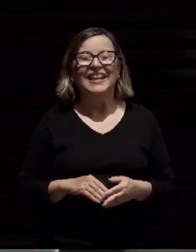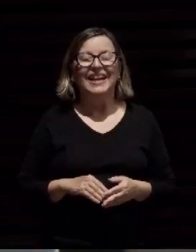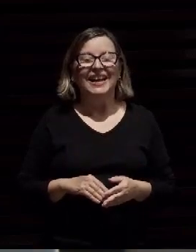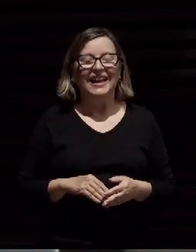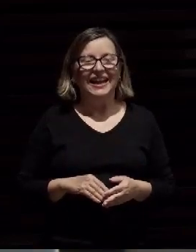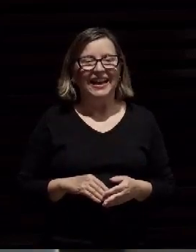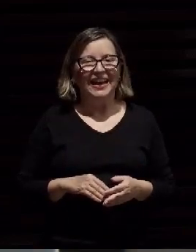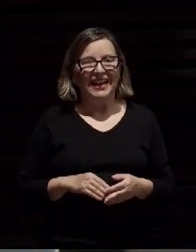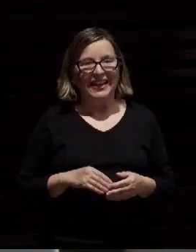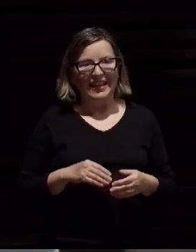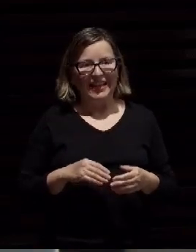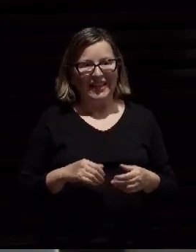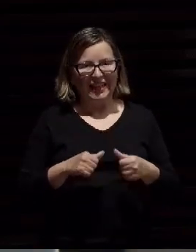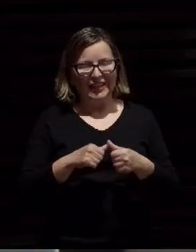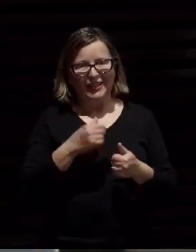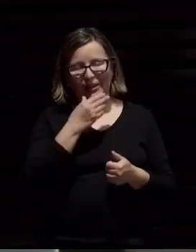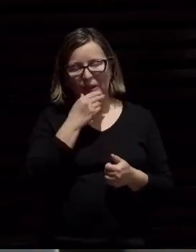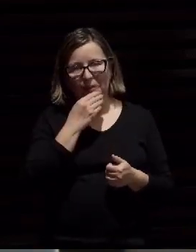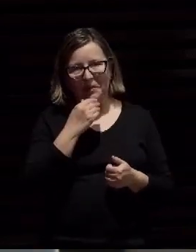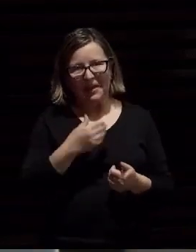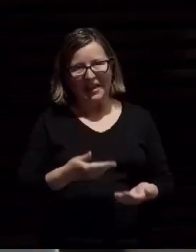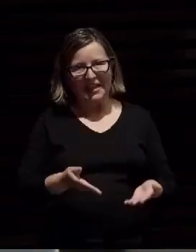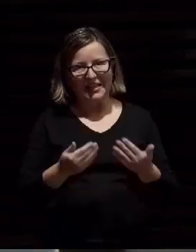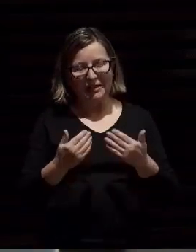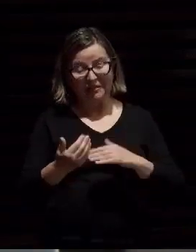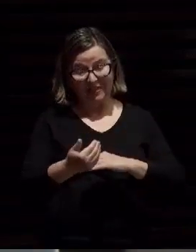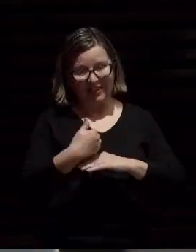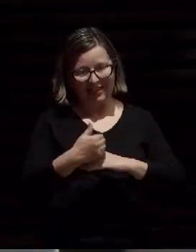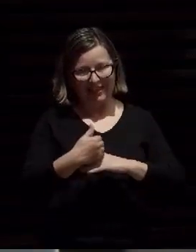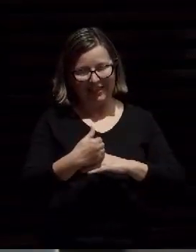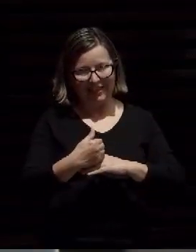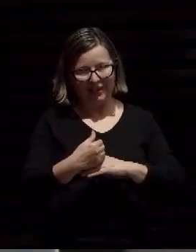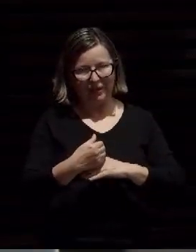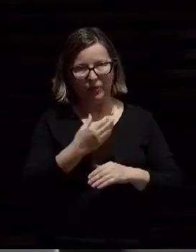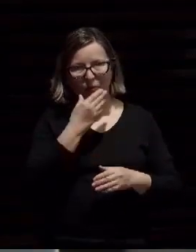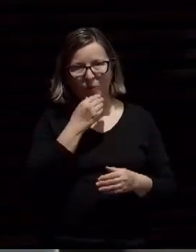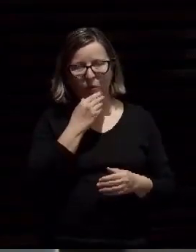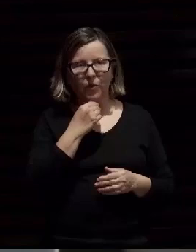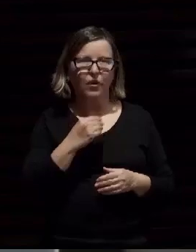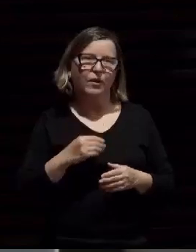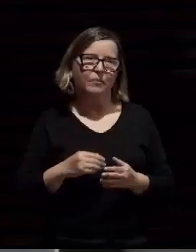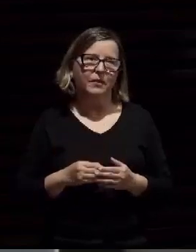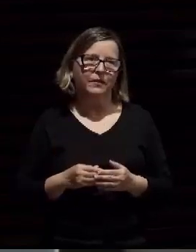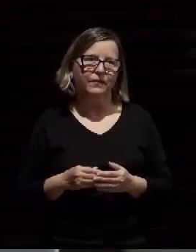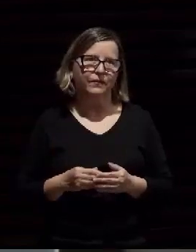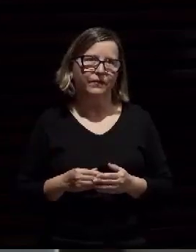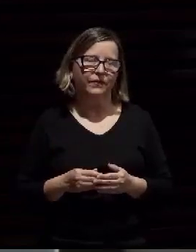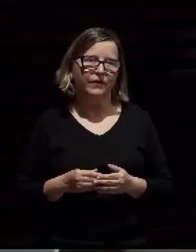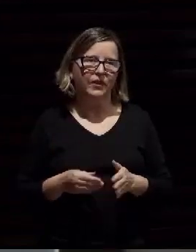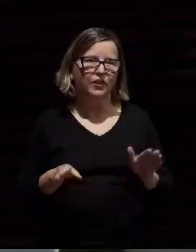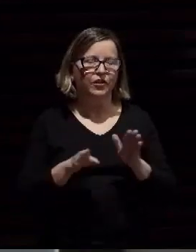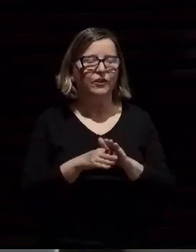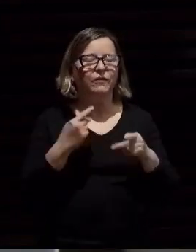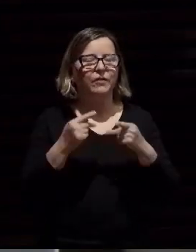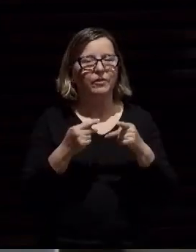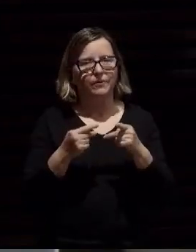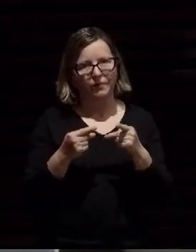John MacArthur, ele recebeu a visita de um homem que chegou no gabinete dele e disse o